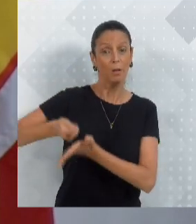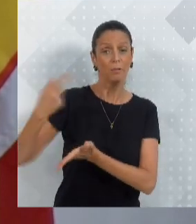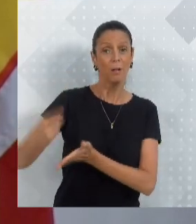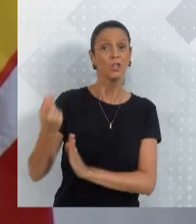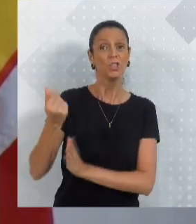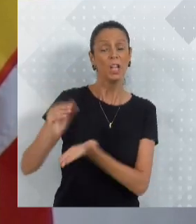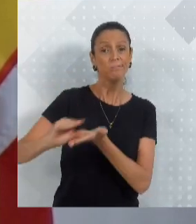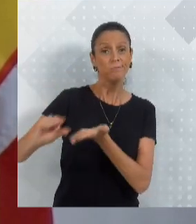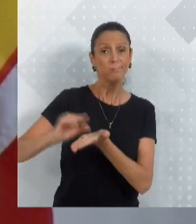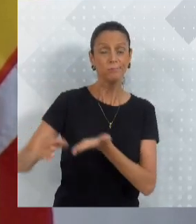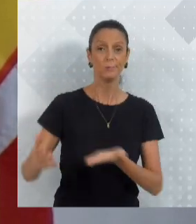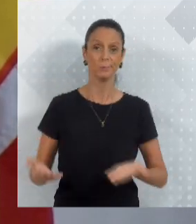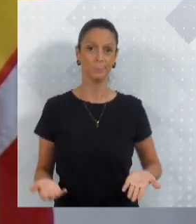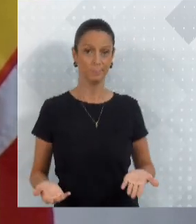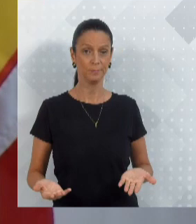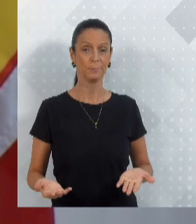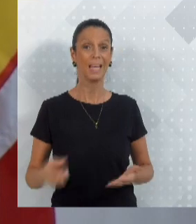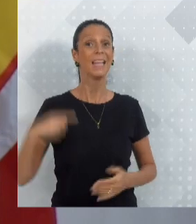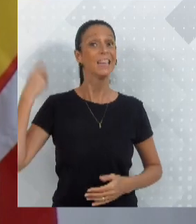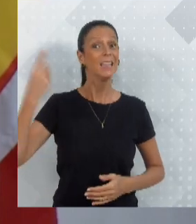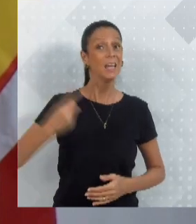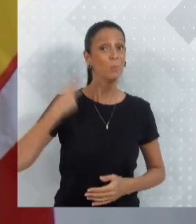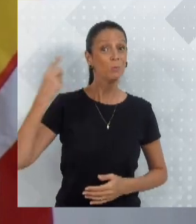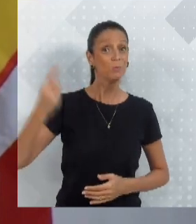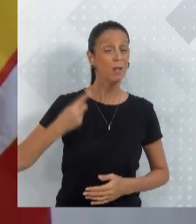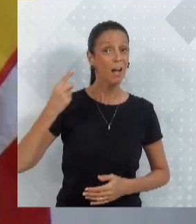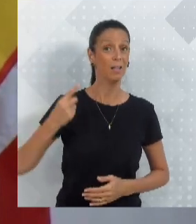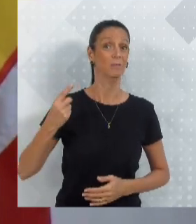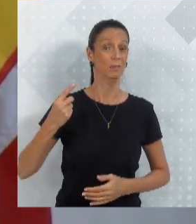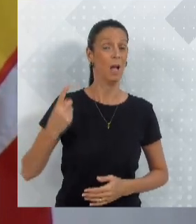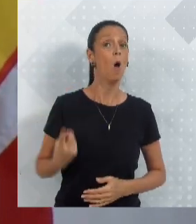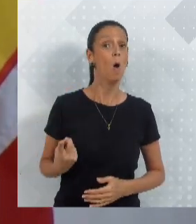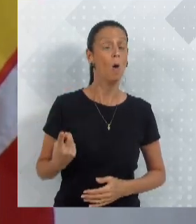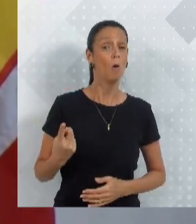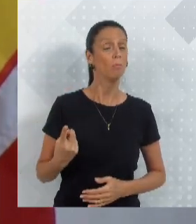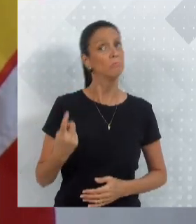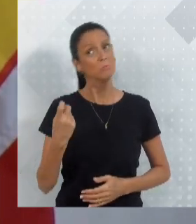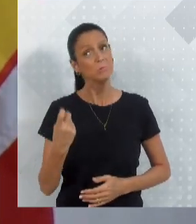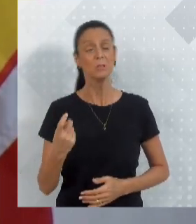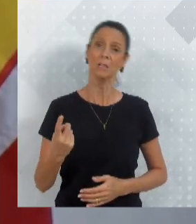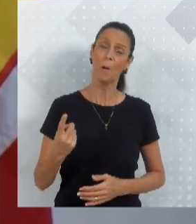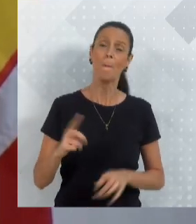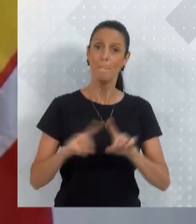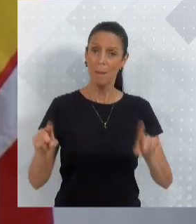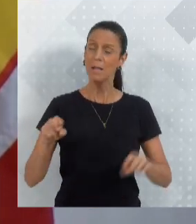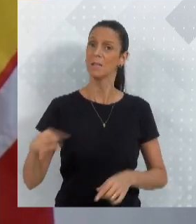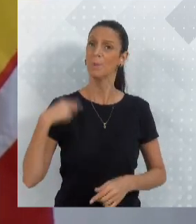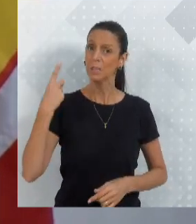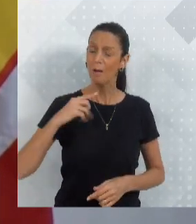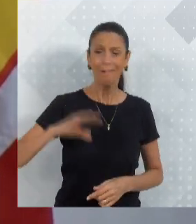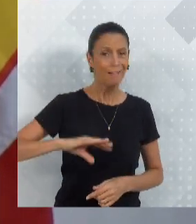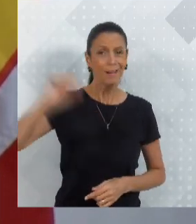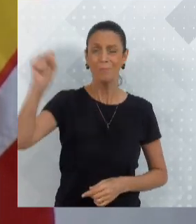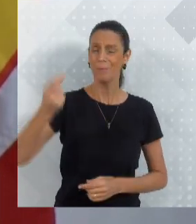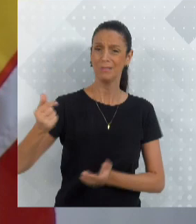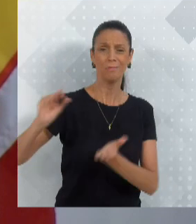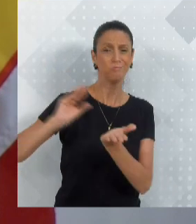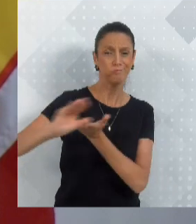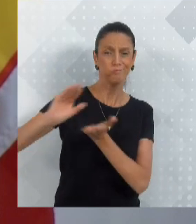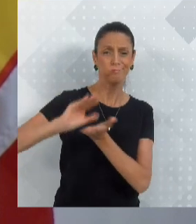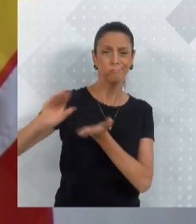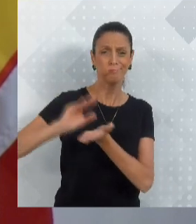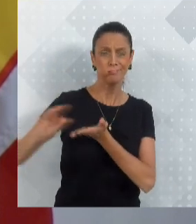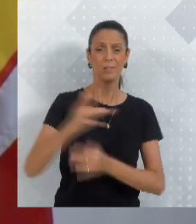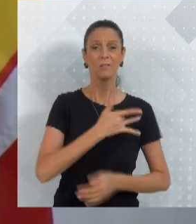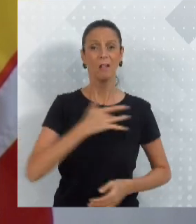nosso município. E, aliás, é deputada, para não dizer a única, ou da, que tem trazido o maior número de recursos para a saúde